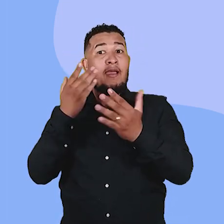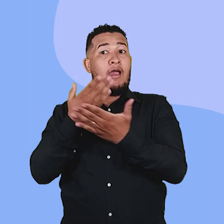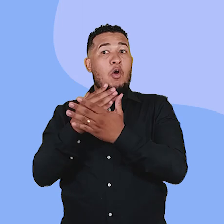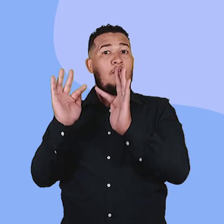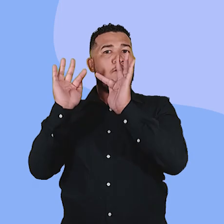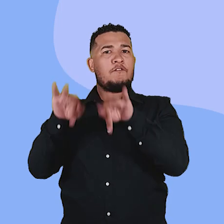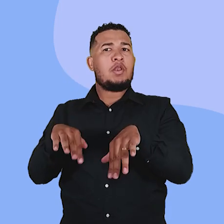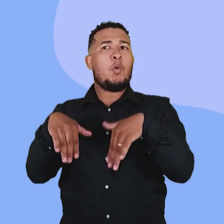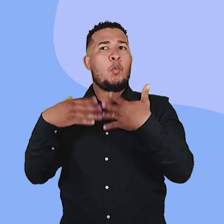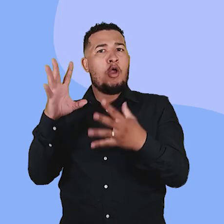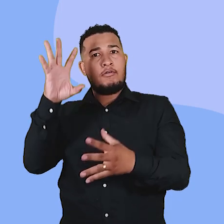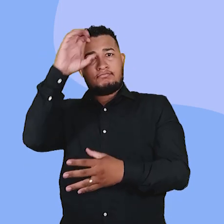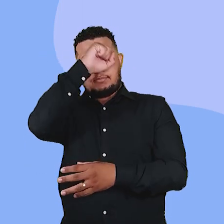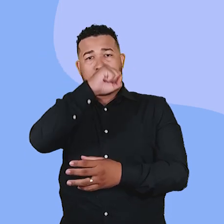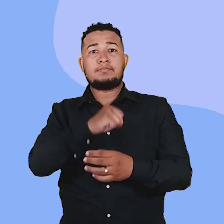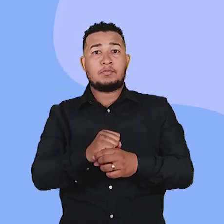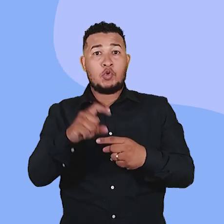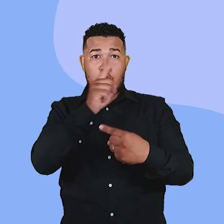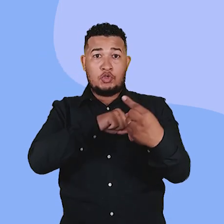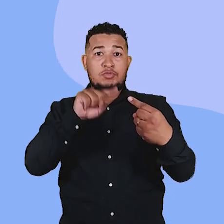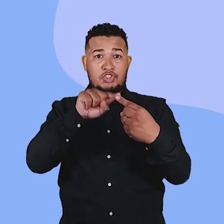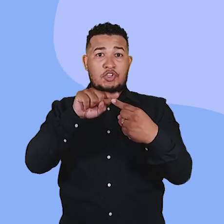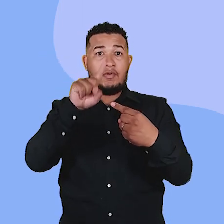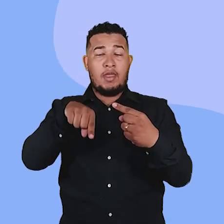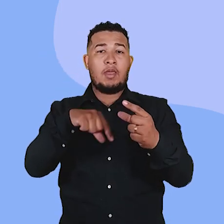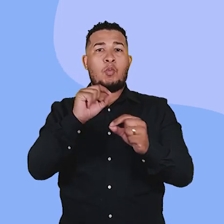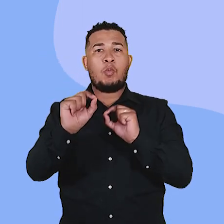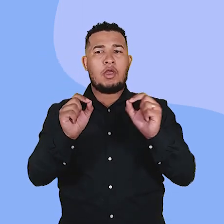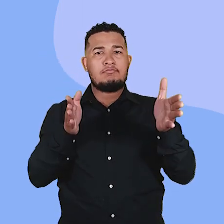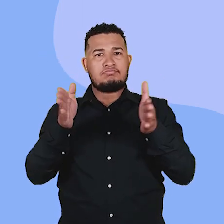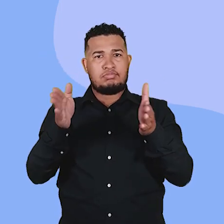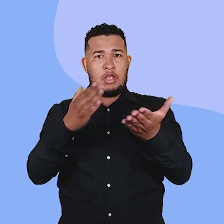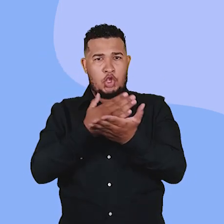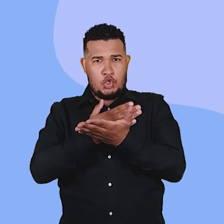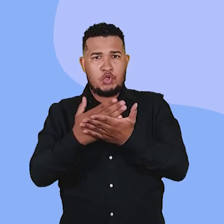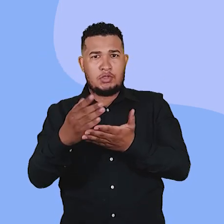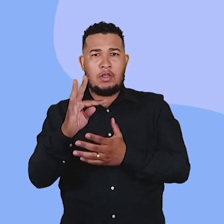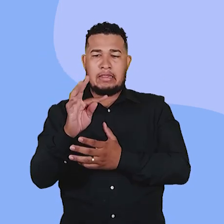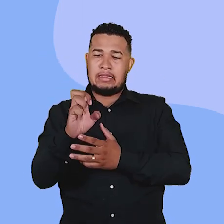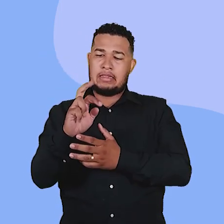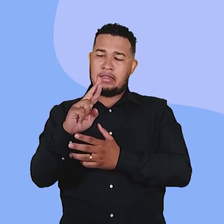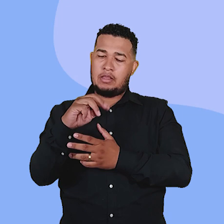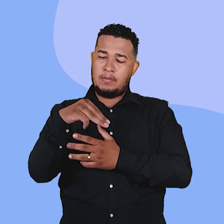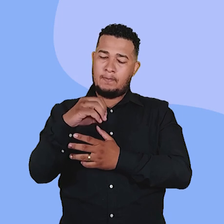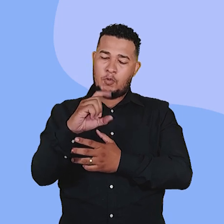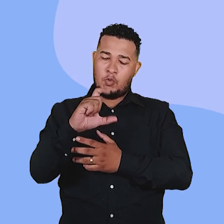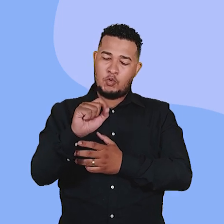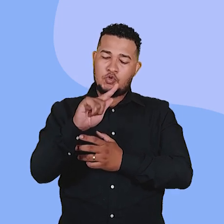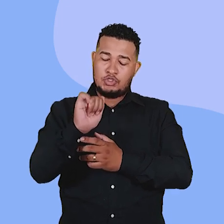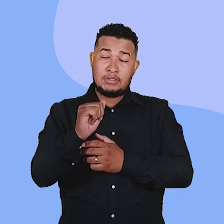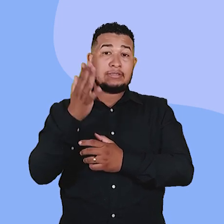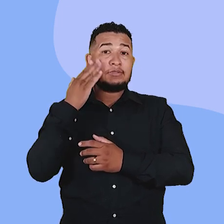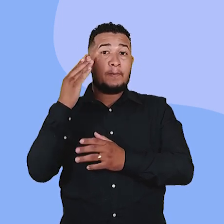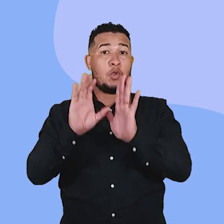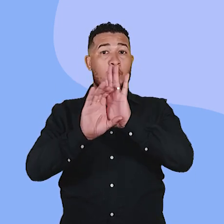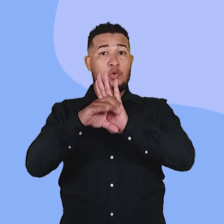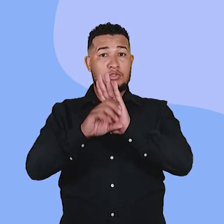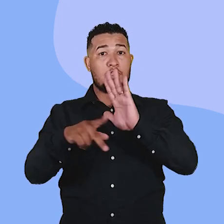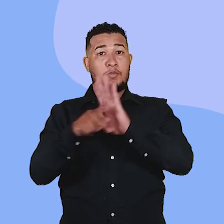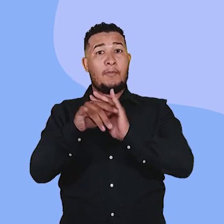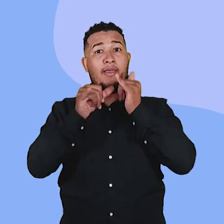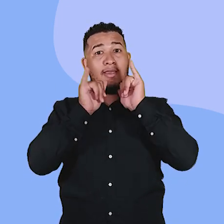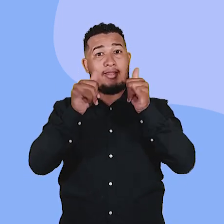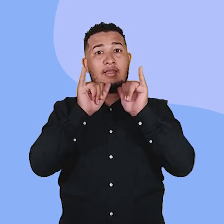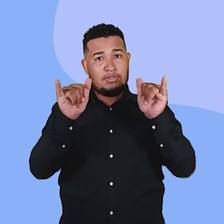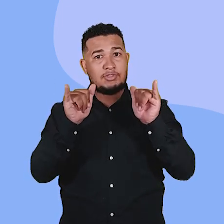aula? Os objetivos são, nessa introdução à termologia, apresentamos o conceito de energia térmica